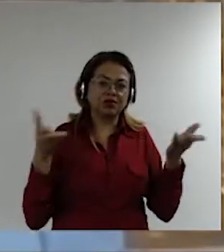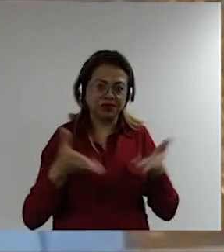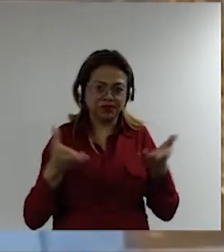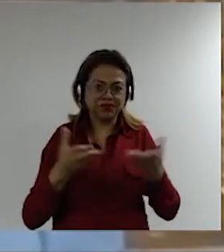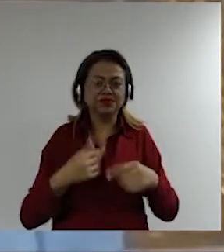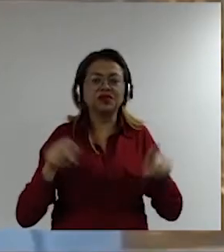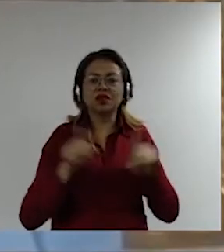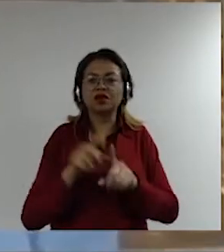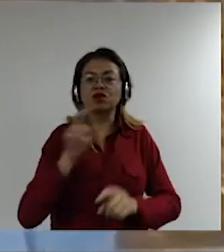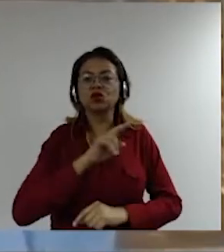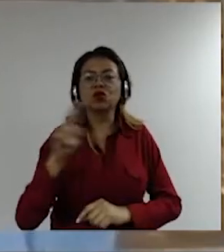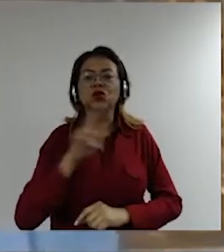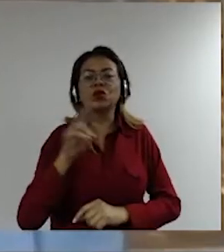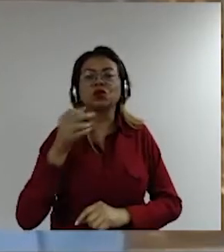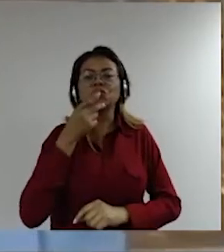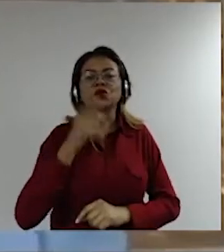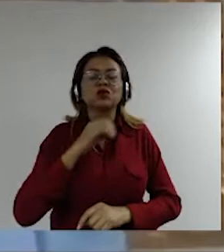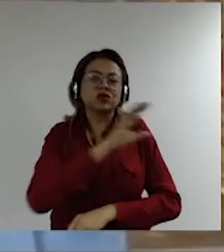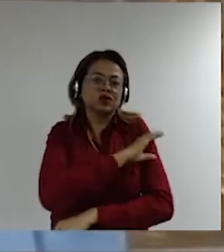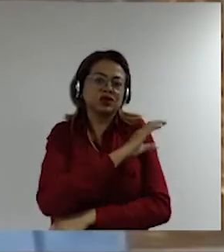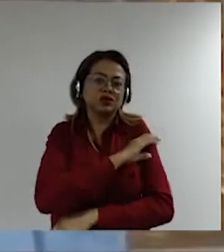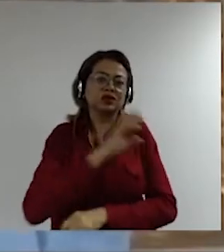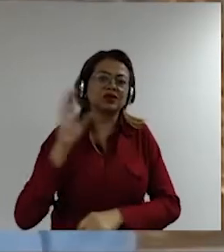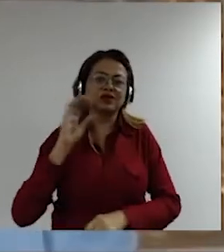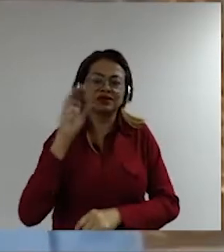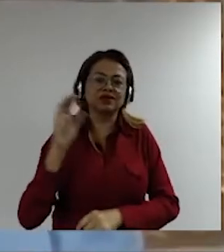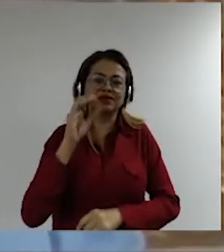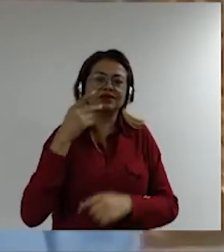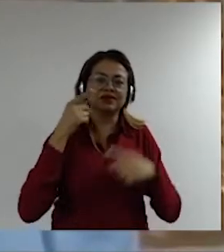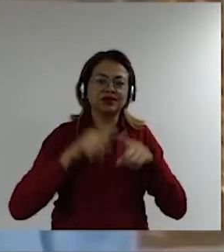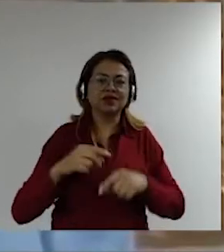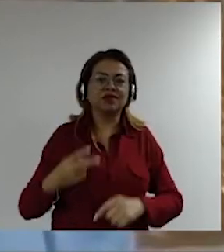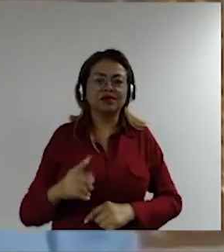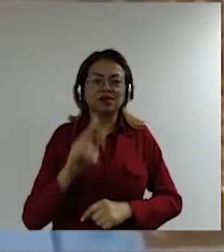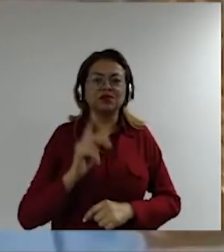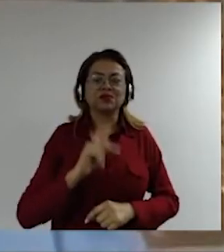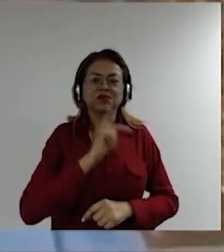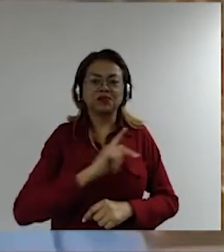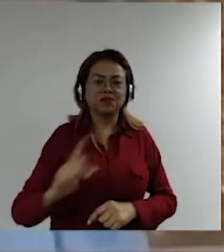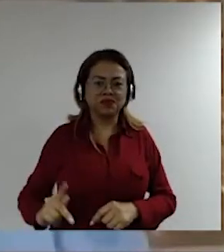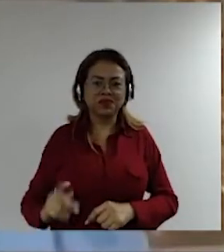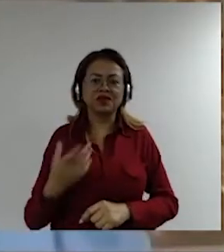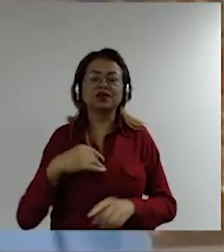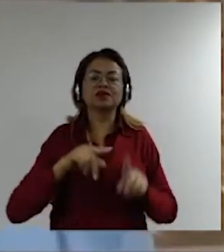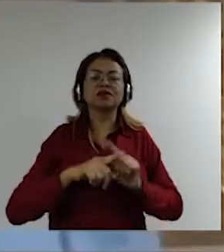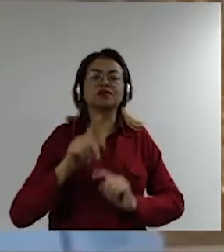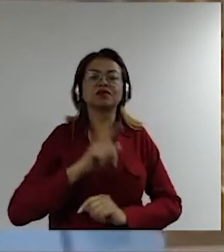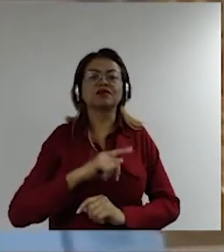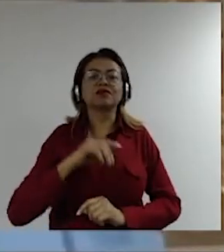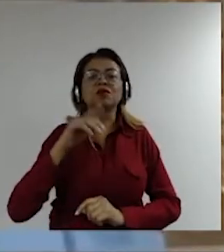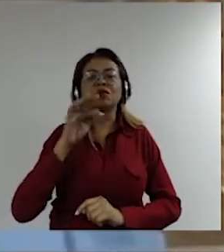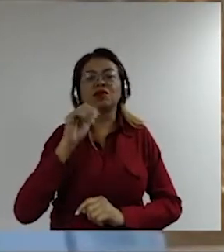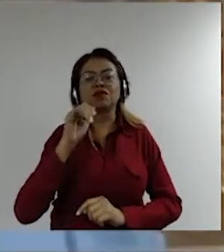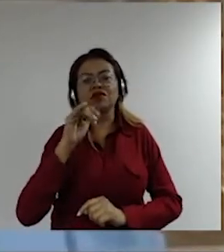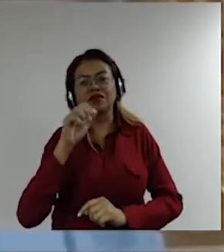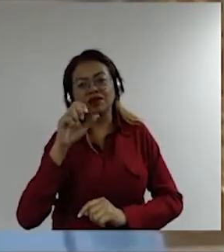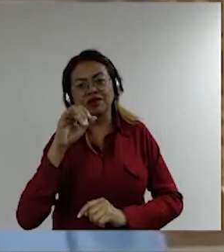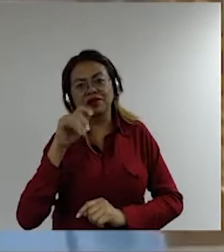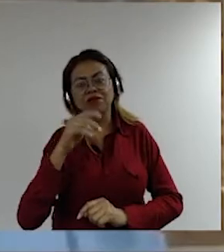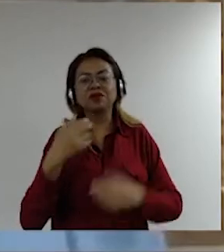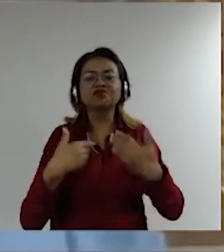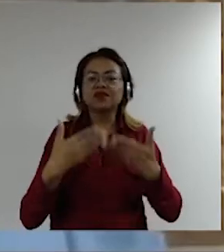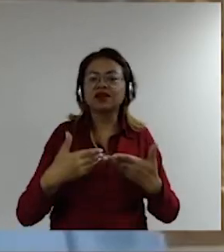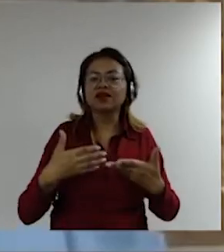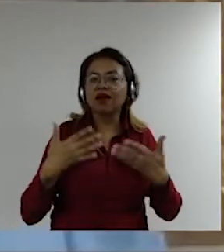o faço em nome do nosso coordenador científico, nosso membro honorário vitalício, sempre presidente, Dr. Marcos Vinícius Furtado Coelho. Com imensa